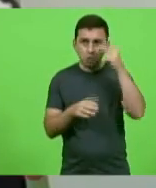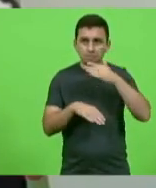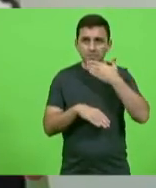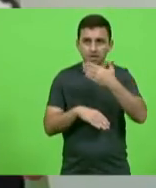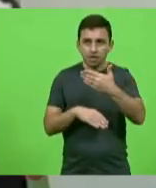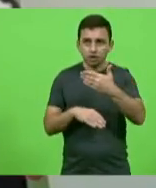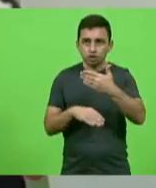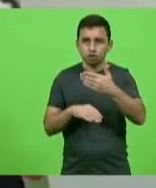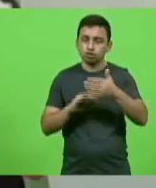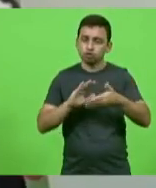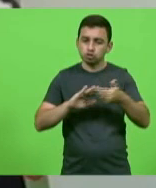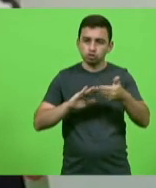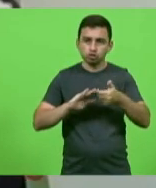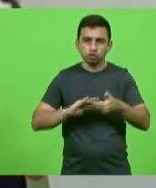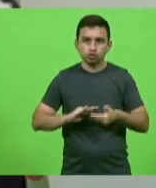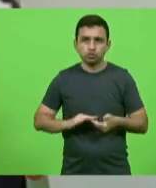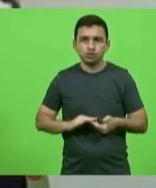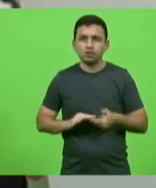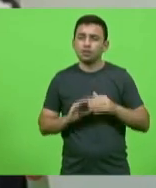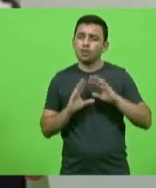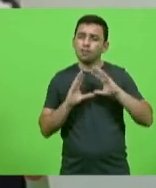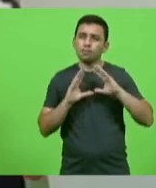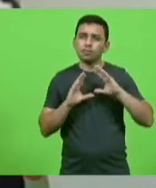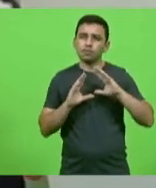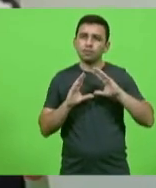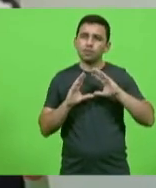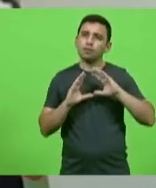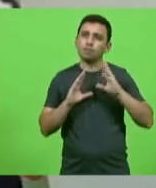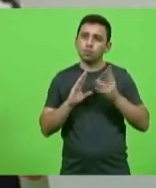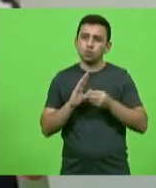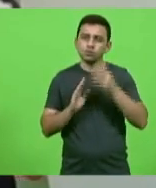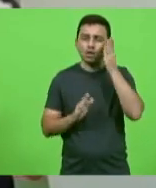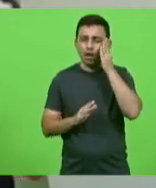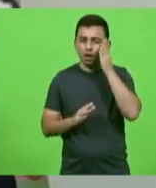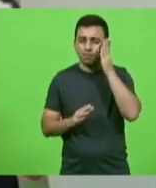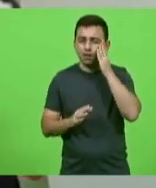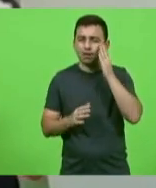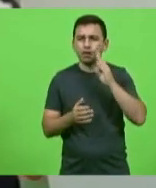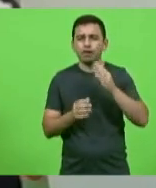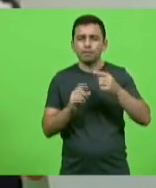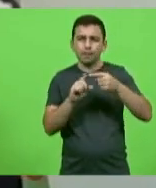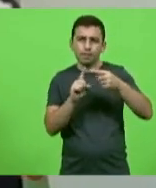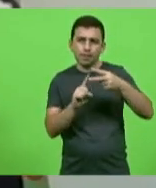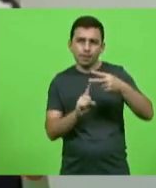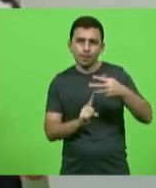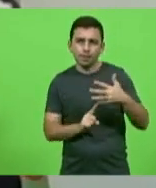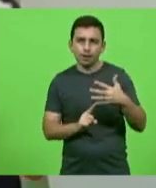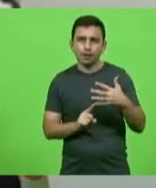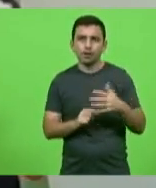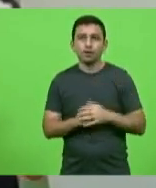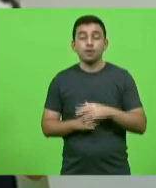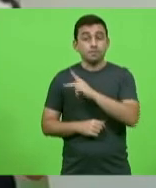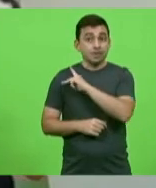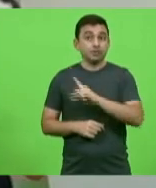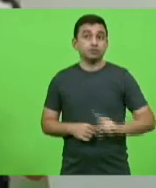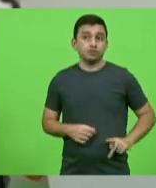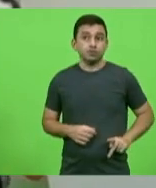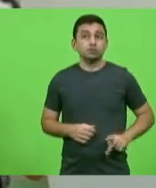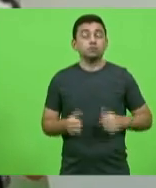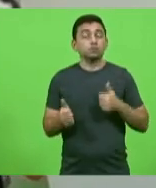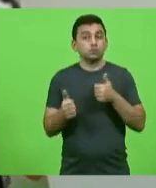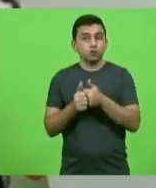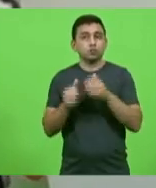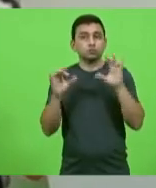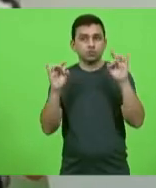no processo após tomarem conhecimento de novos fatos relativos o presente o presidente do Tribunal